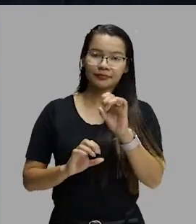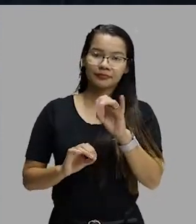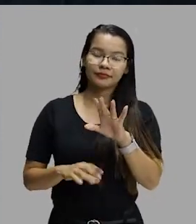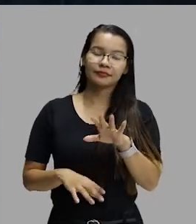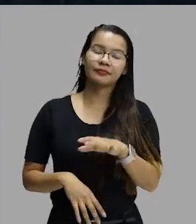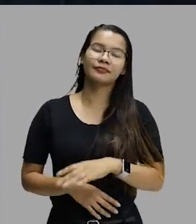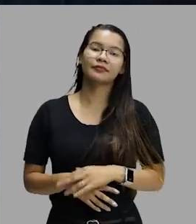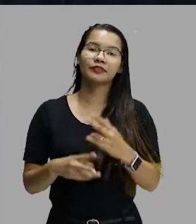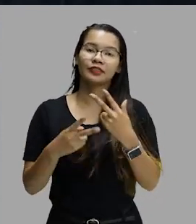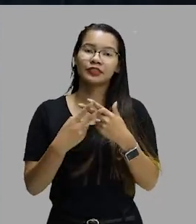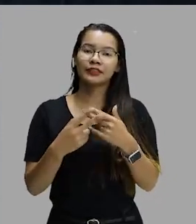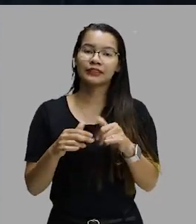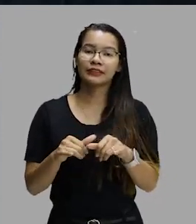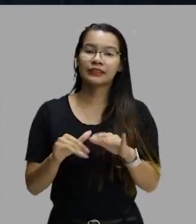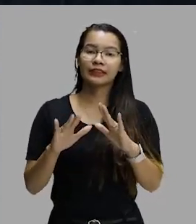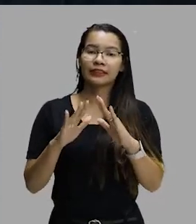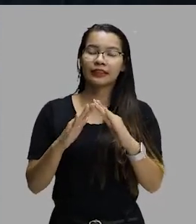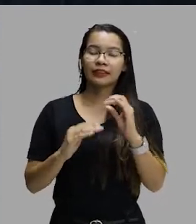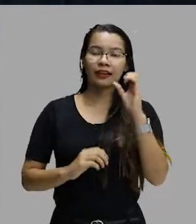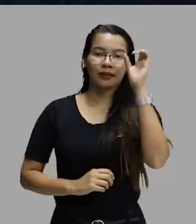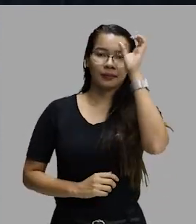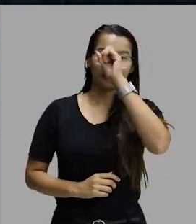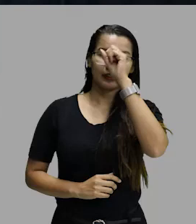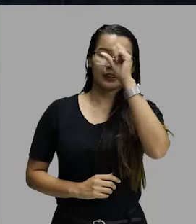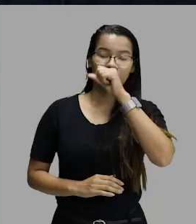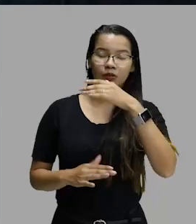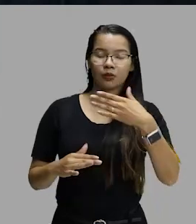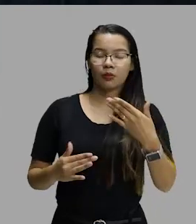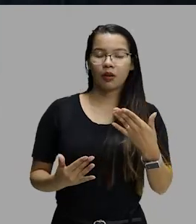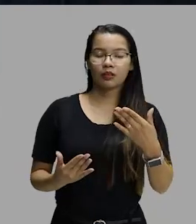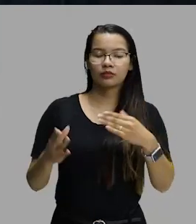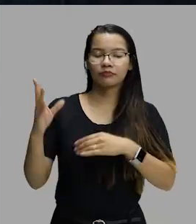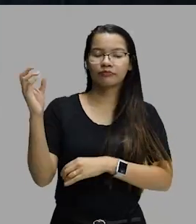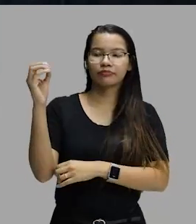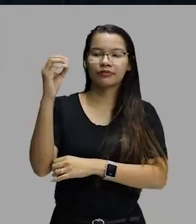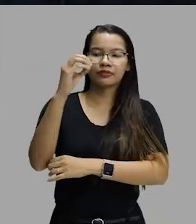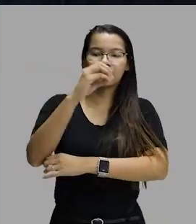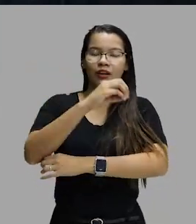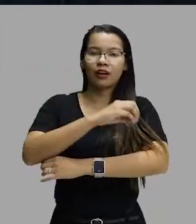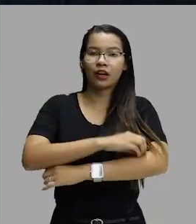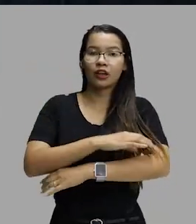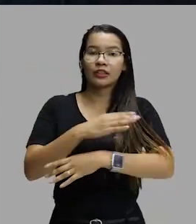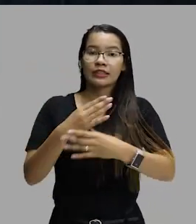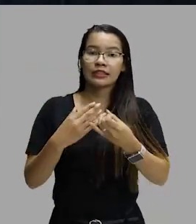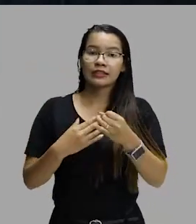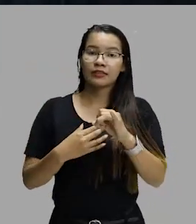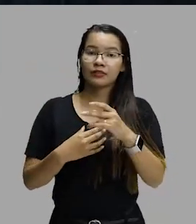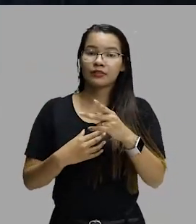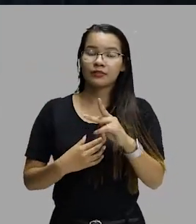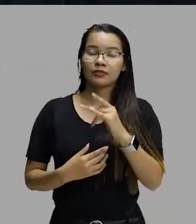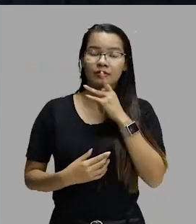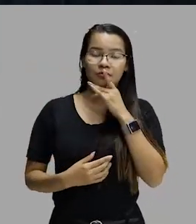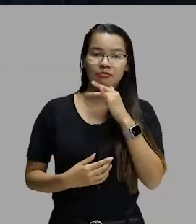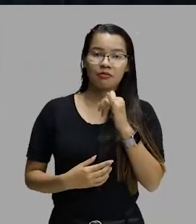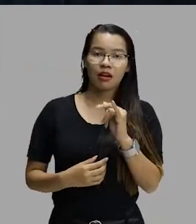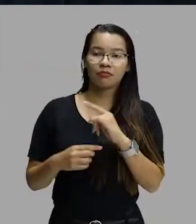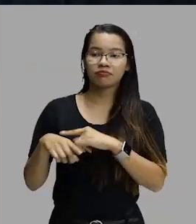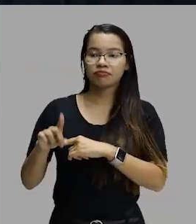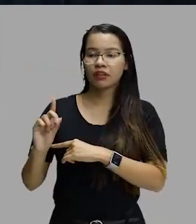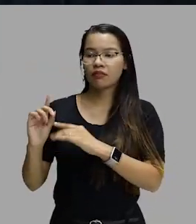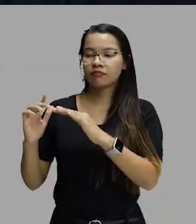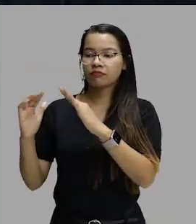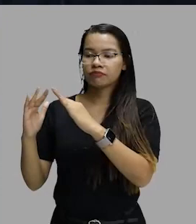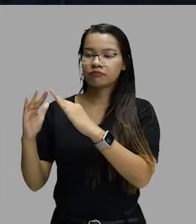do dia, se os seus pais passam o dia fora de casa, e quando eles chegam, eles querem saber o que vocês